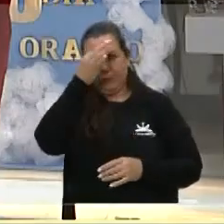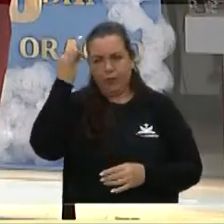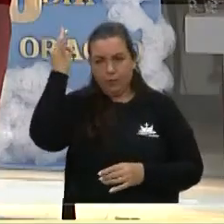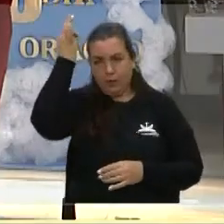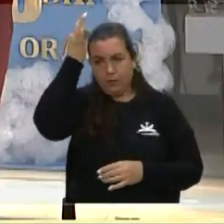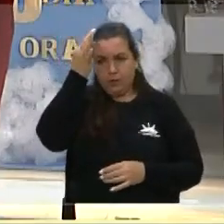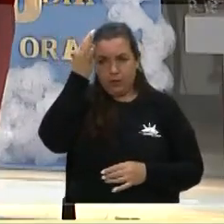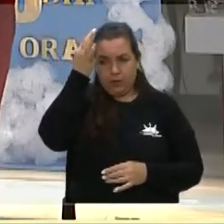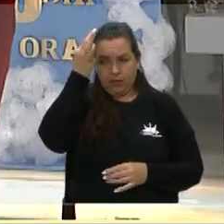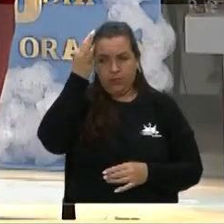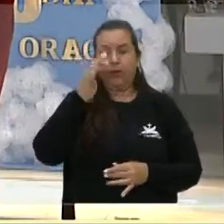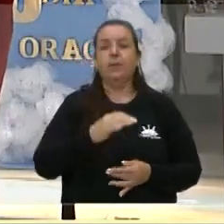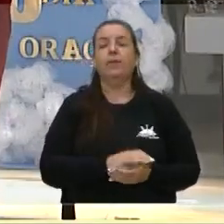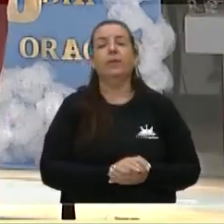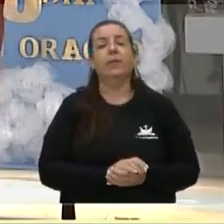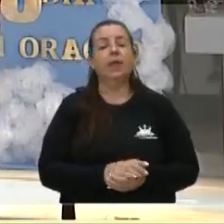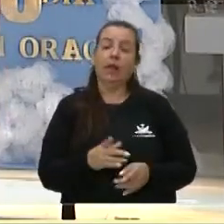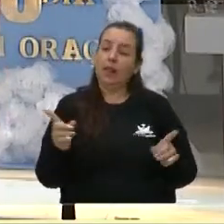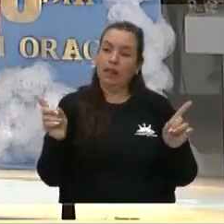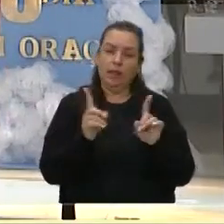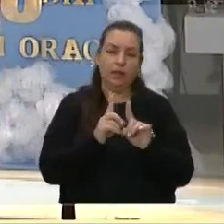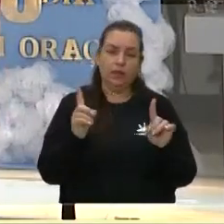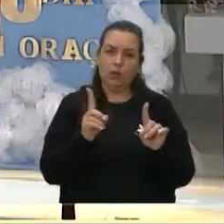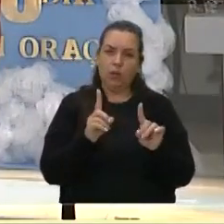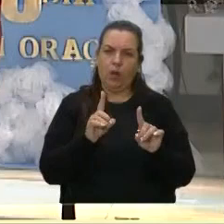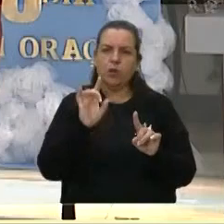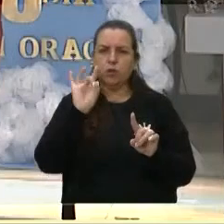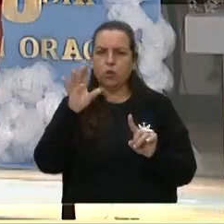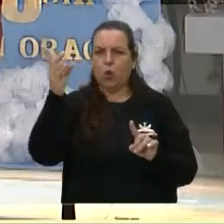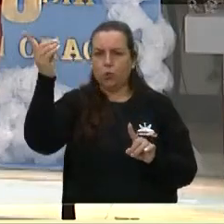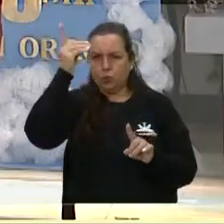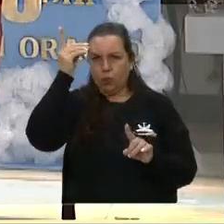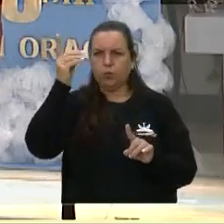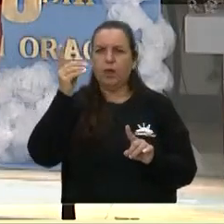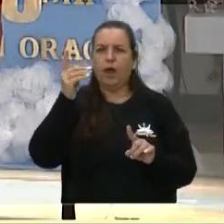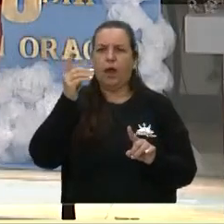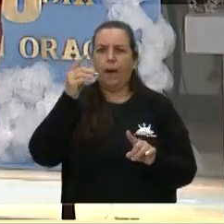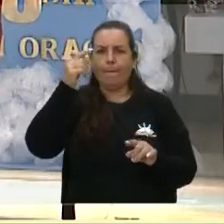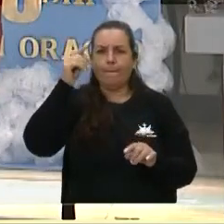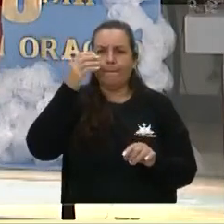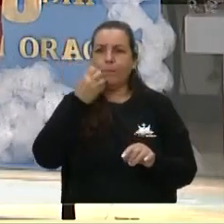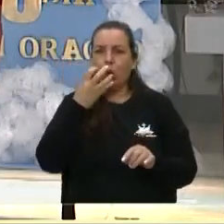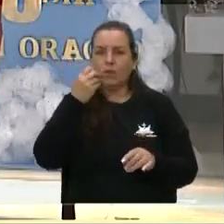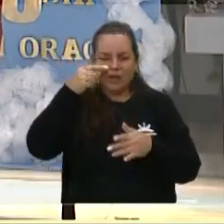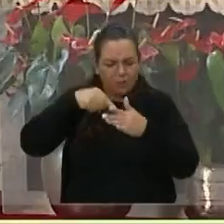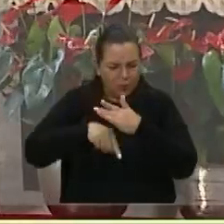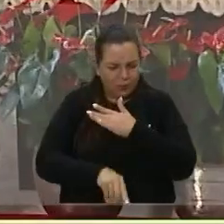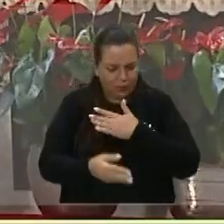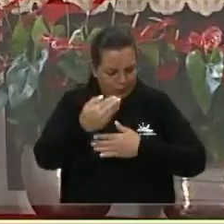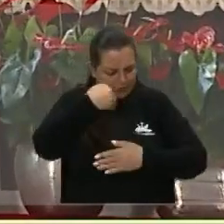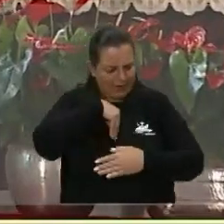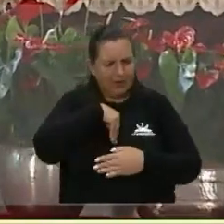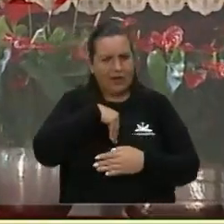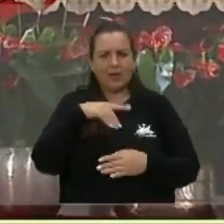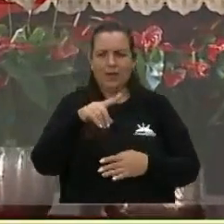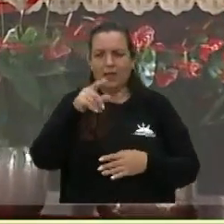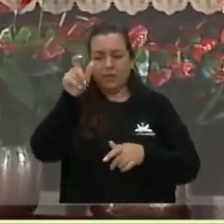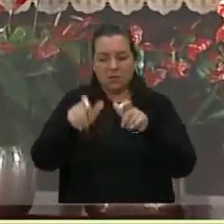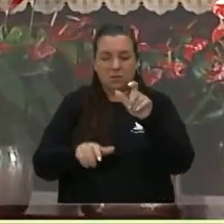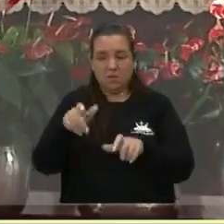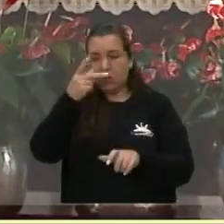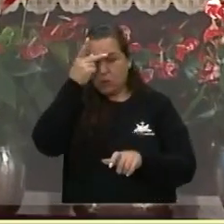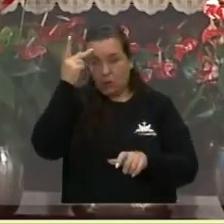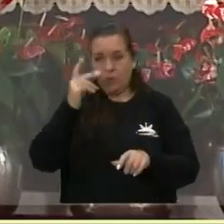Santo, ele não é, não dá só o dom da benignidade em relação às pessoas.